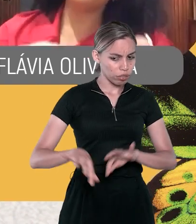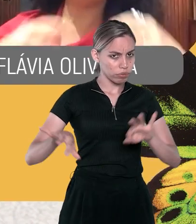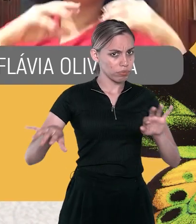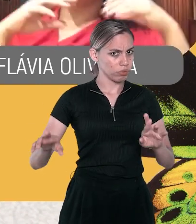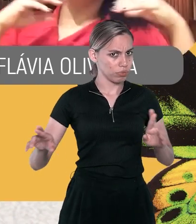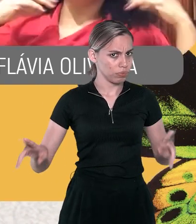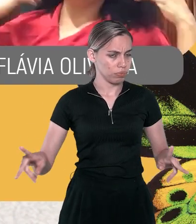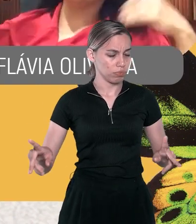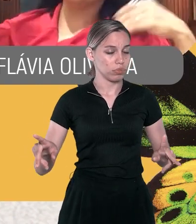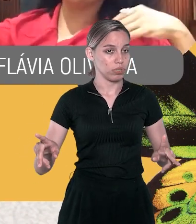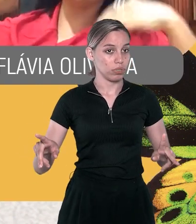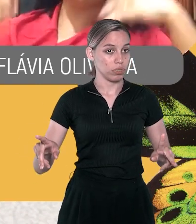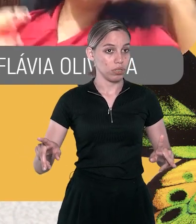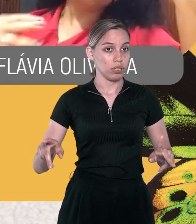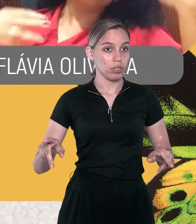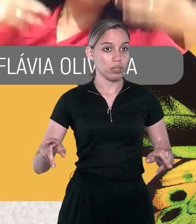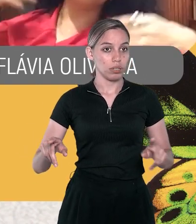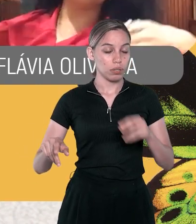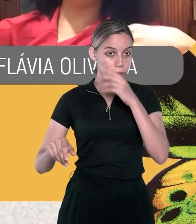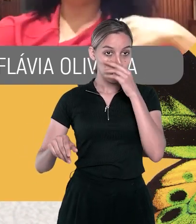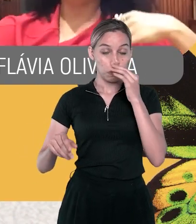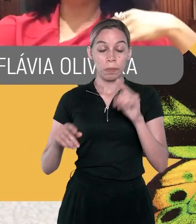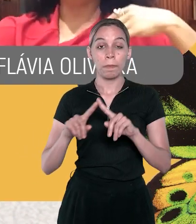mesmo tempo,